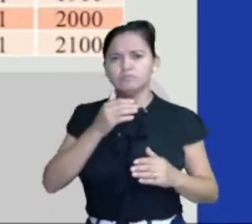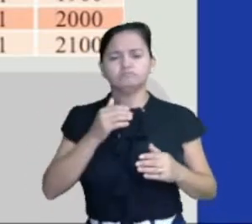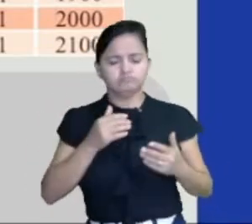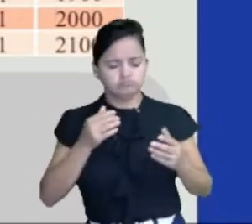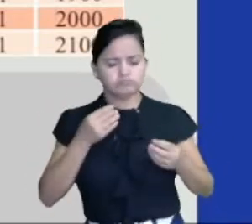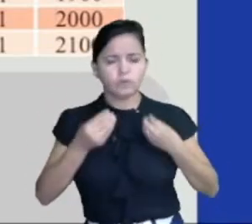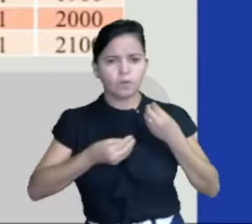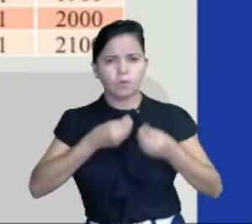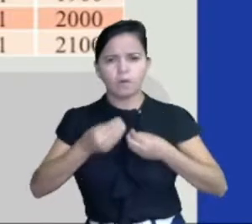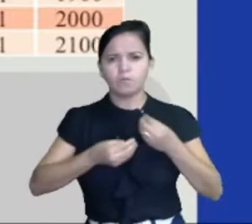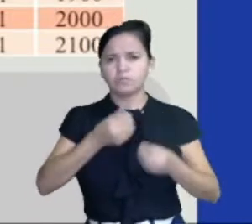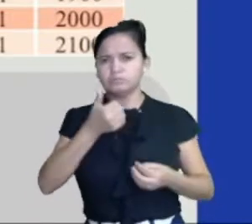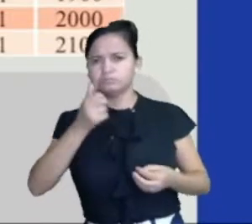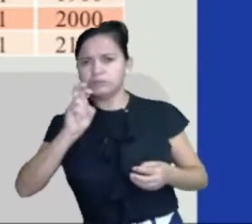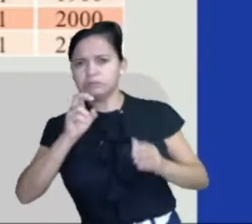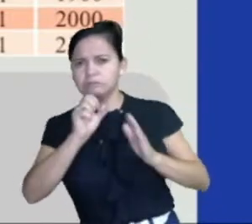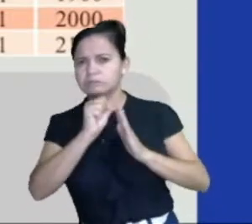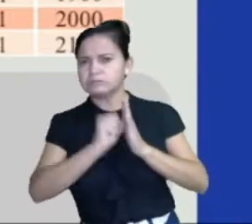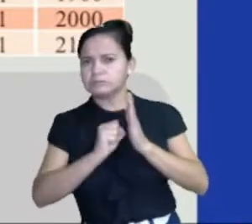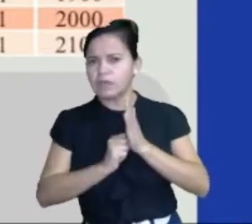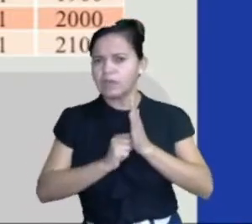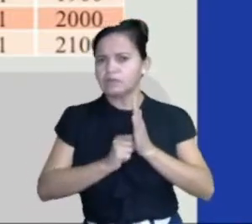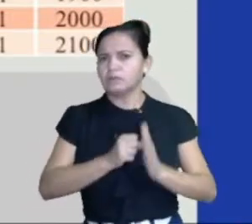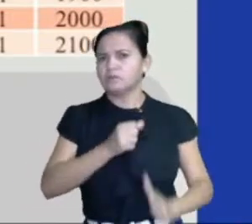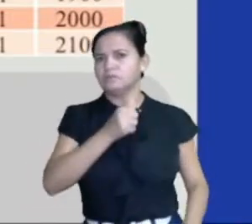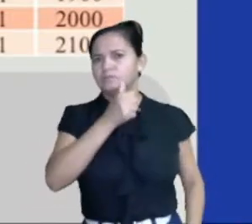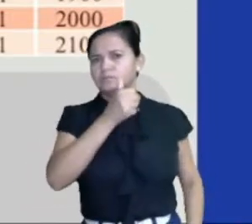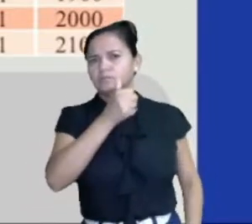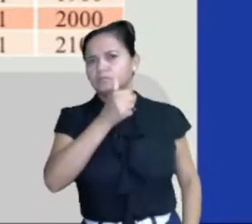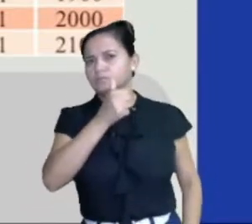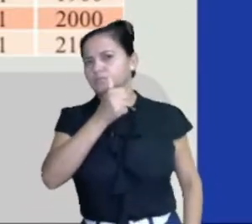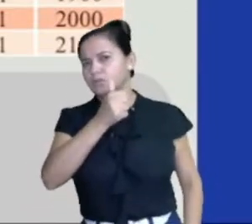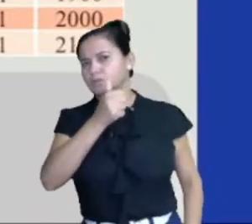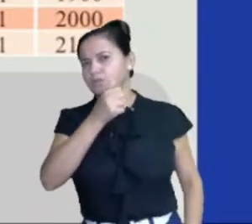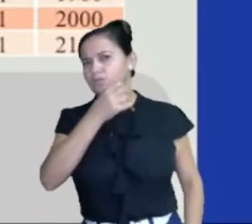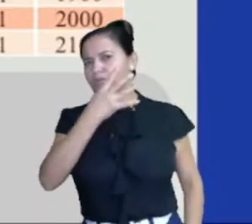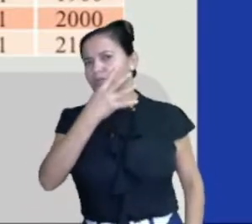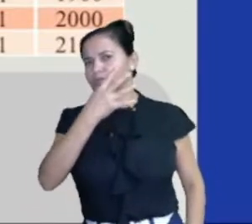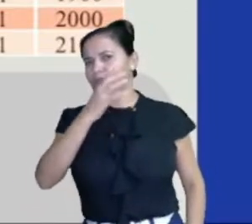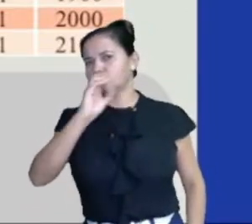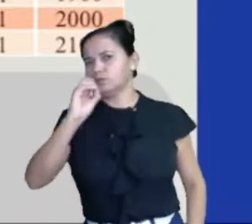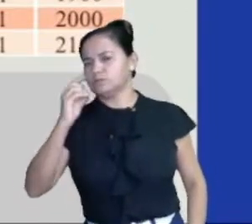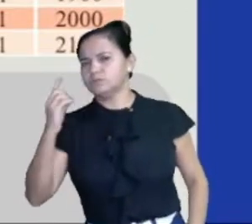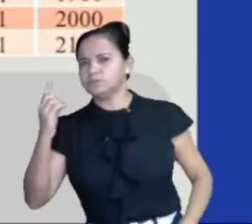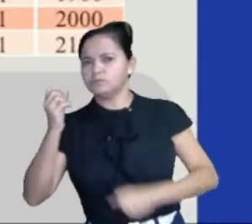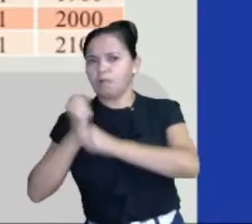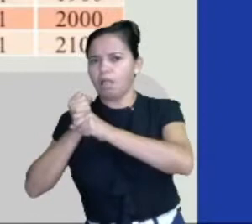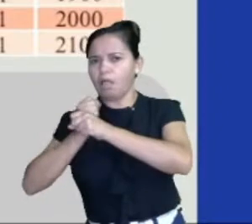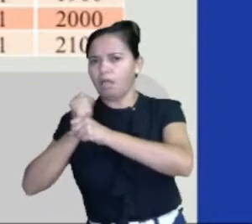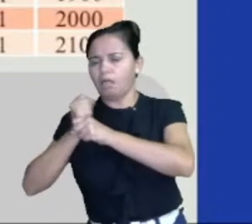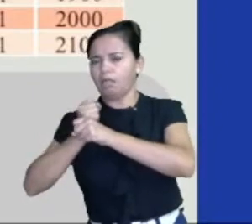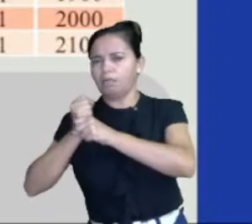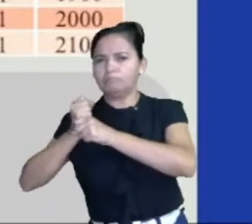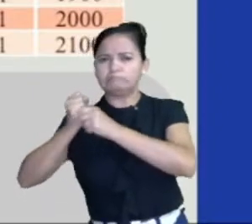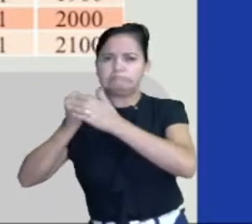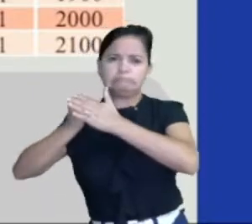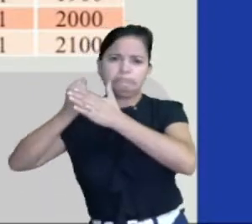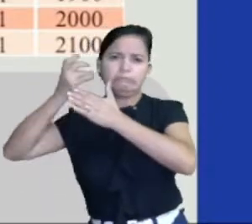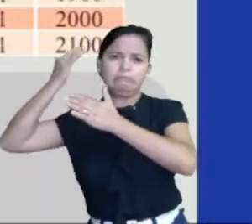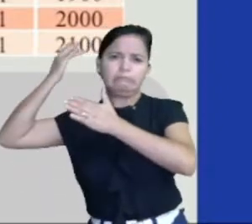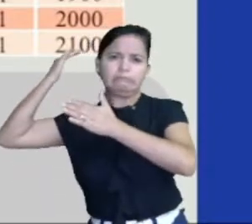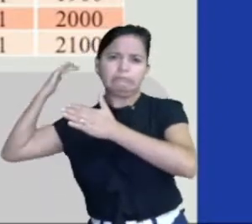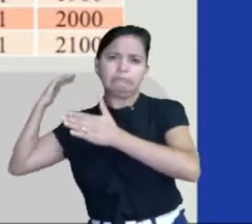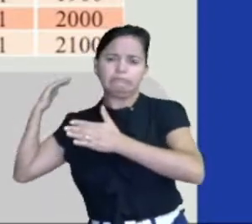que compreende aqui de 1400, século XV, de 1401 até o ano